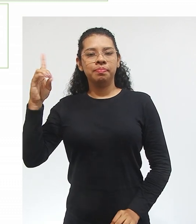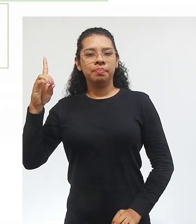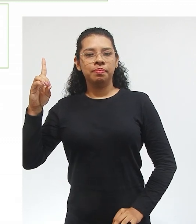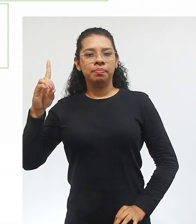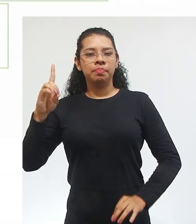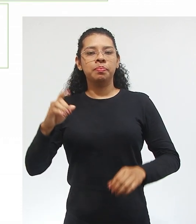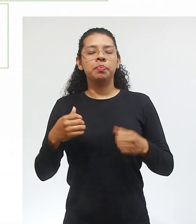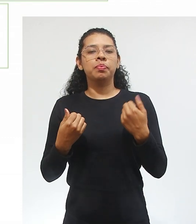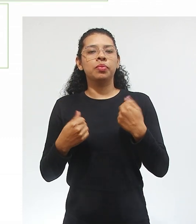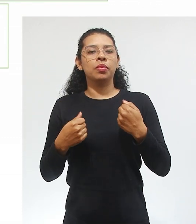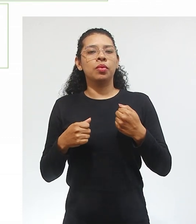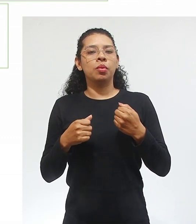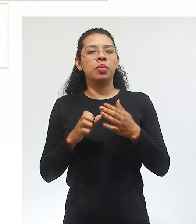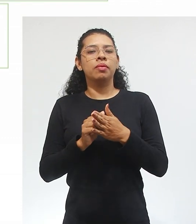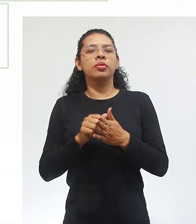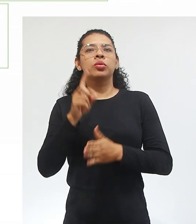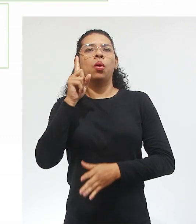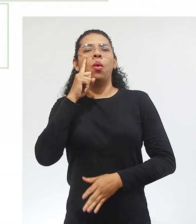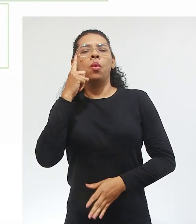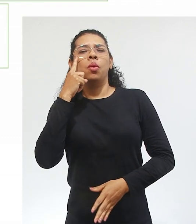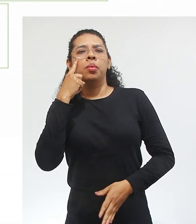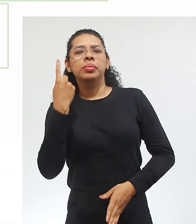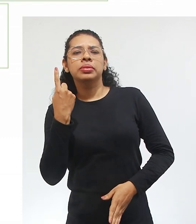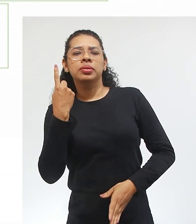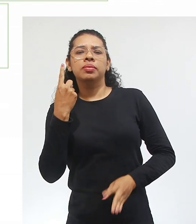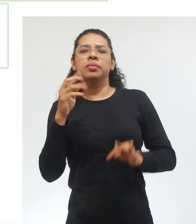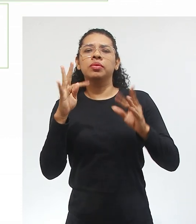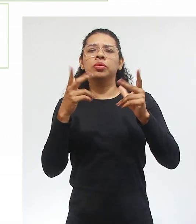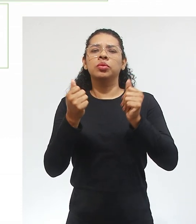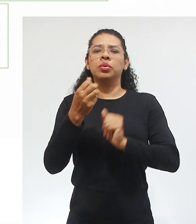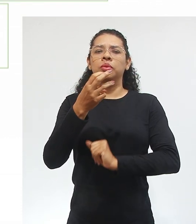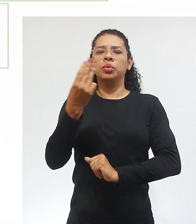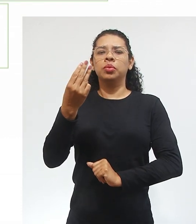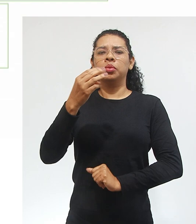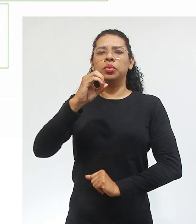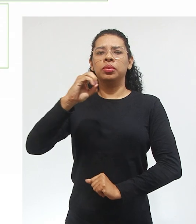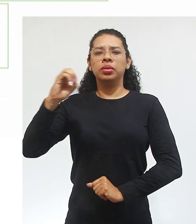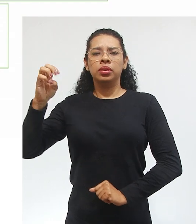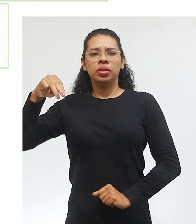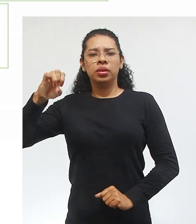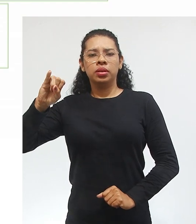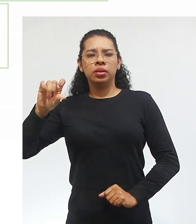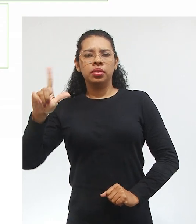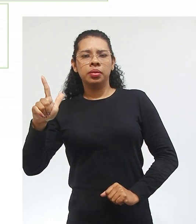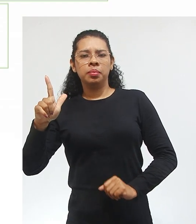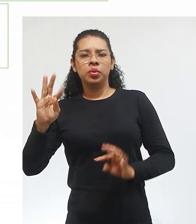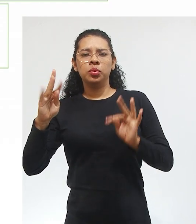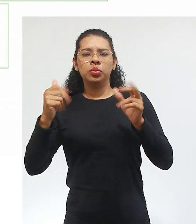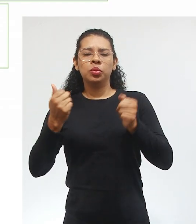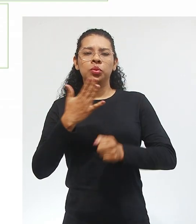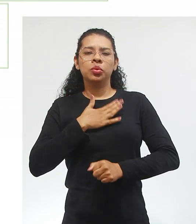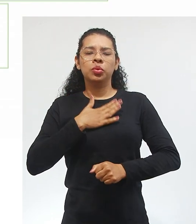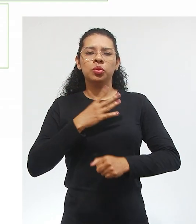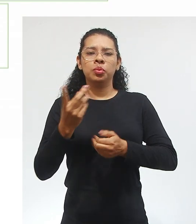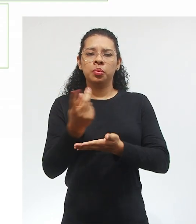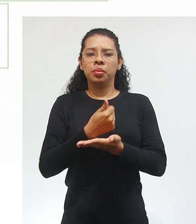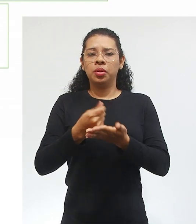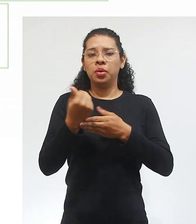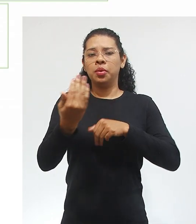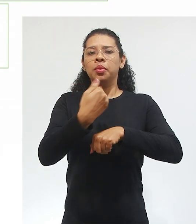eu lanço aqui a débito, dou baixa no meu passivo, no valor de 3.000, e esse valor vai sair lá do meu